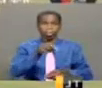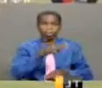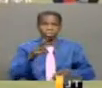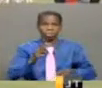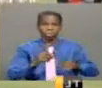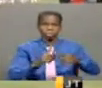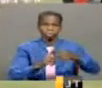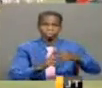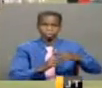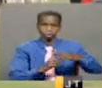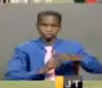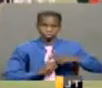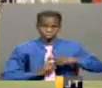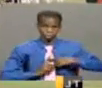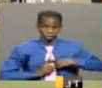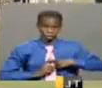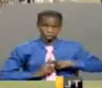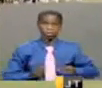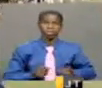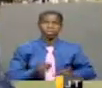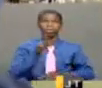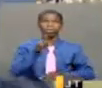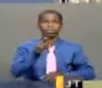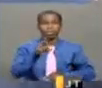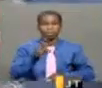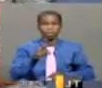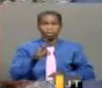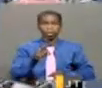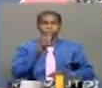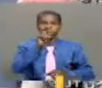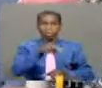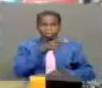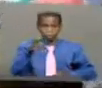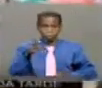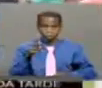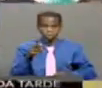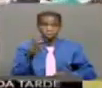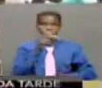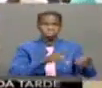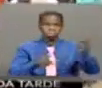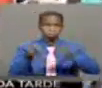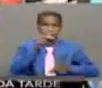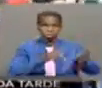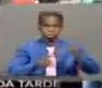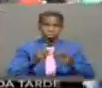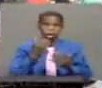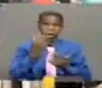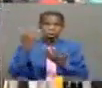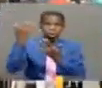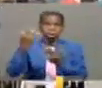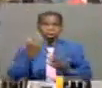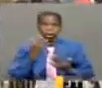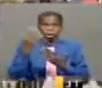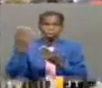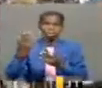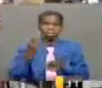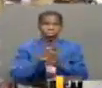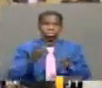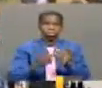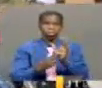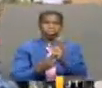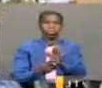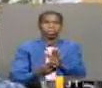fiéis com cânticos, como podemos de resto observar neste preciso momento. Dom